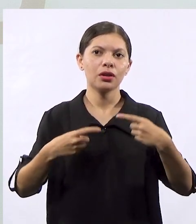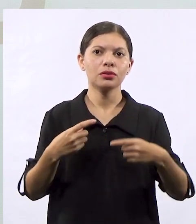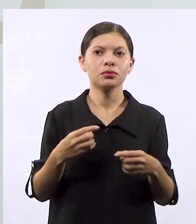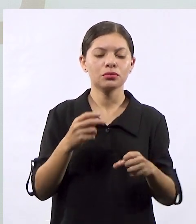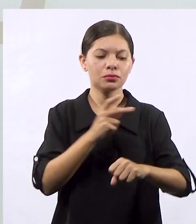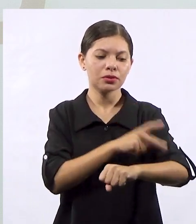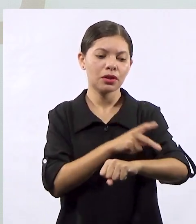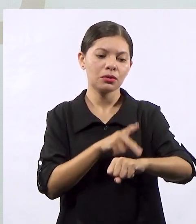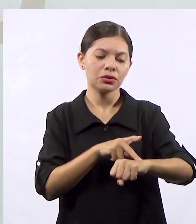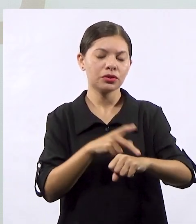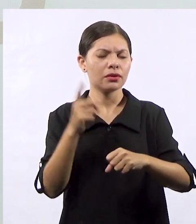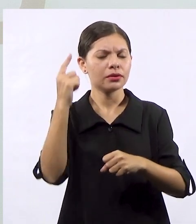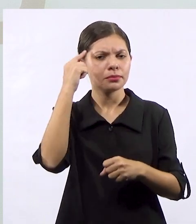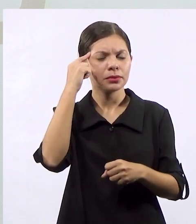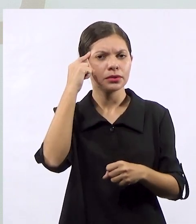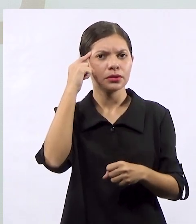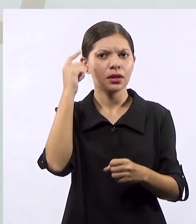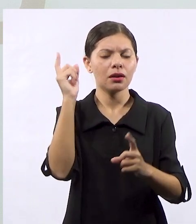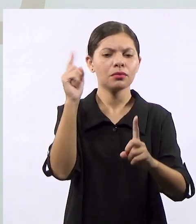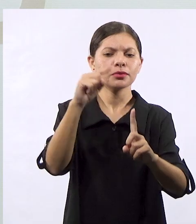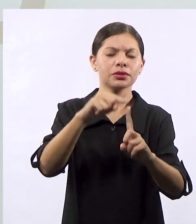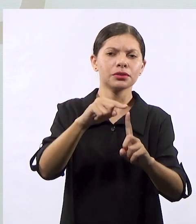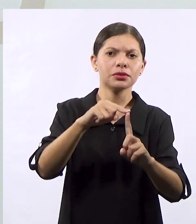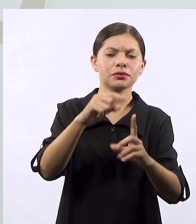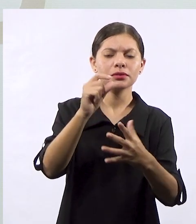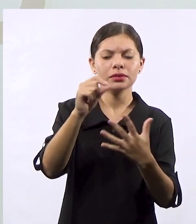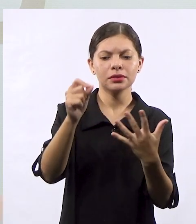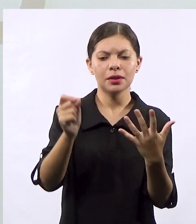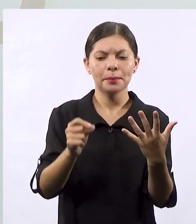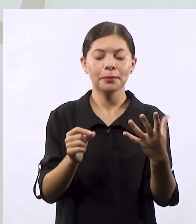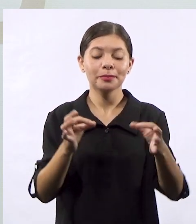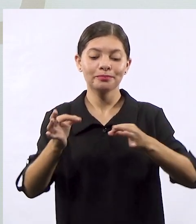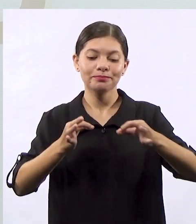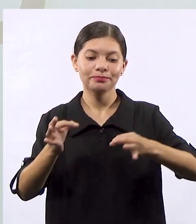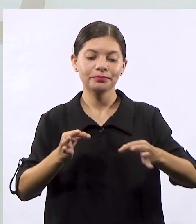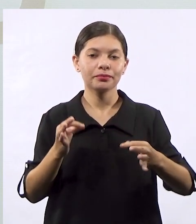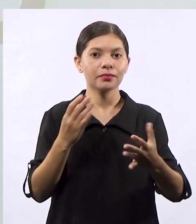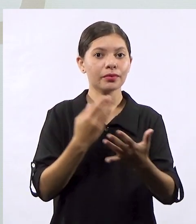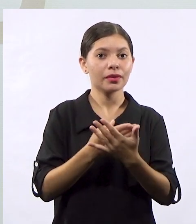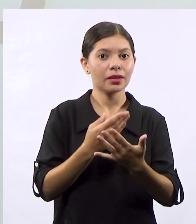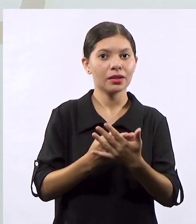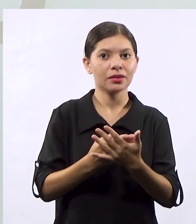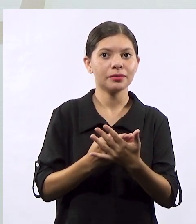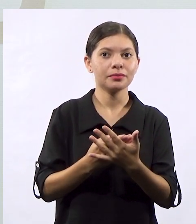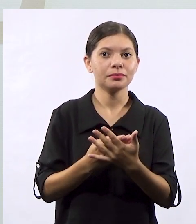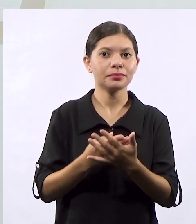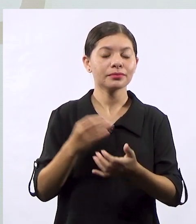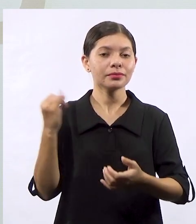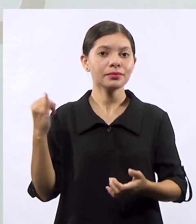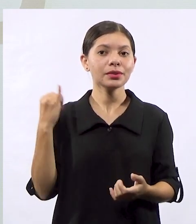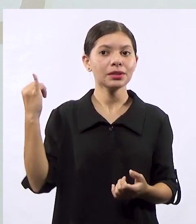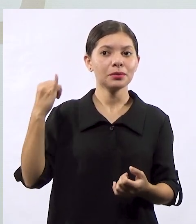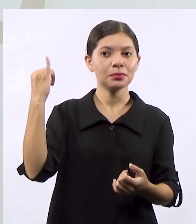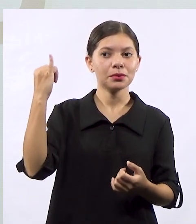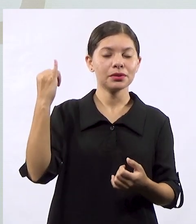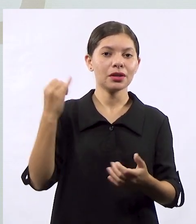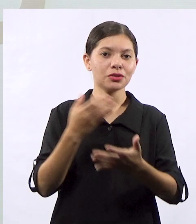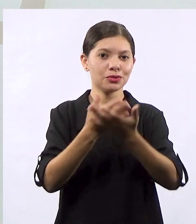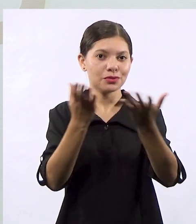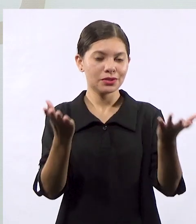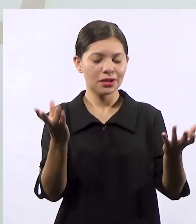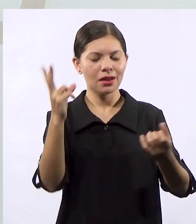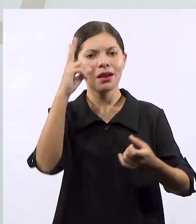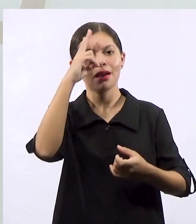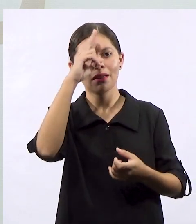e as competências para cada etapa, né? E na hora de organizar a sua aula. Então, é muito